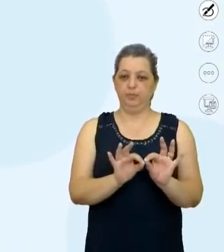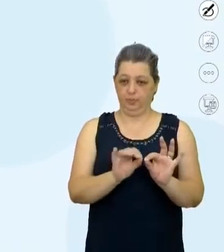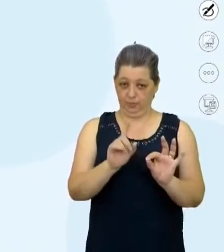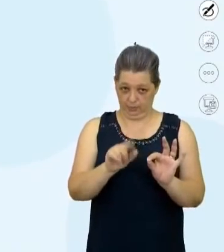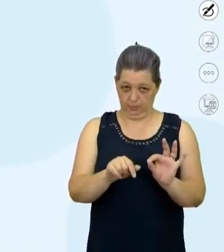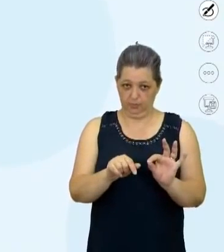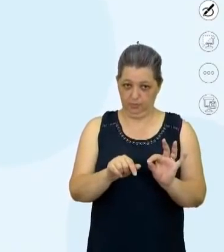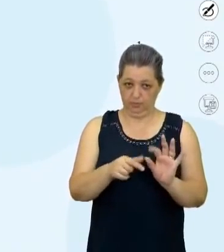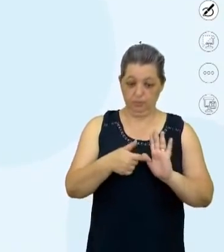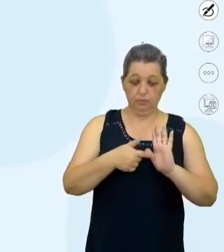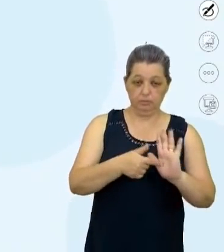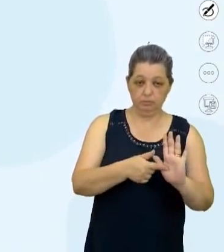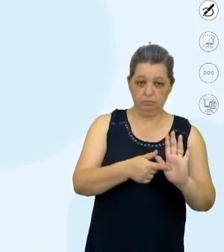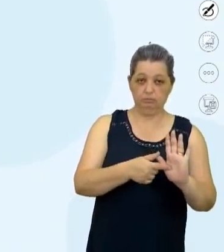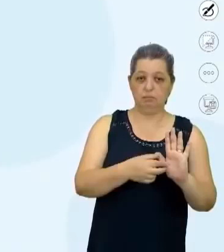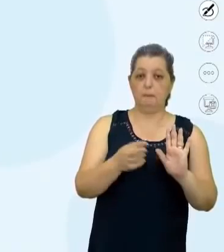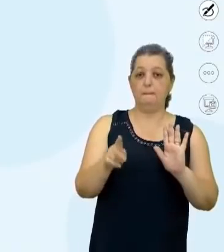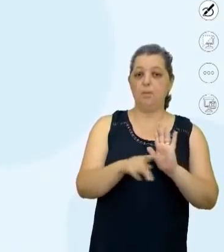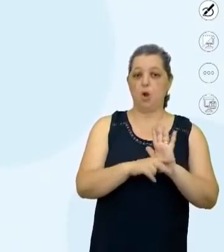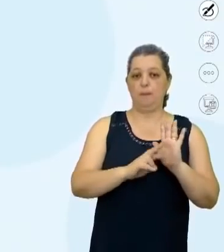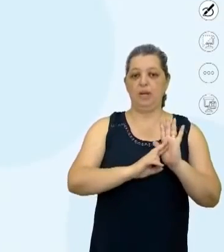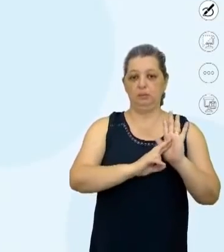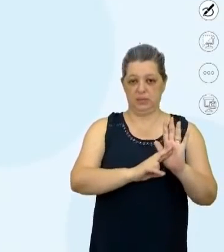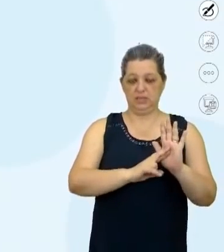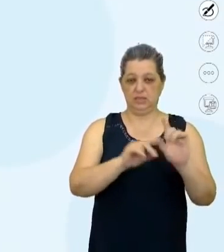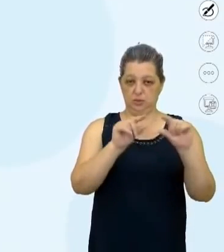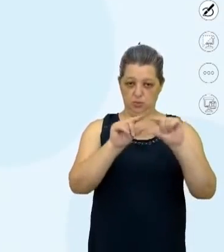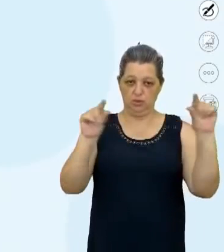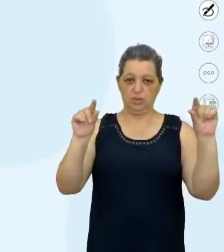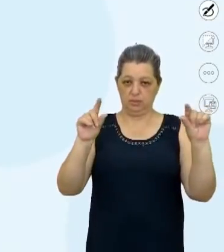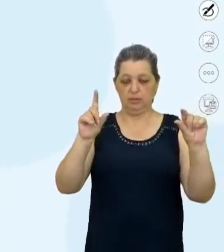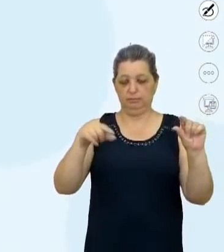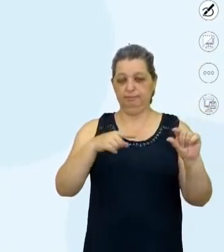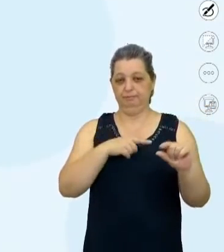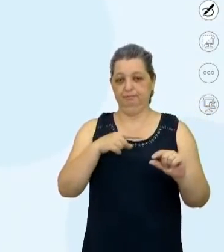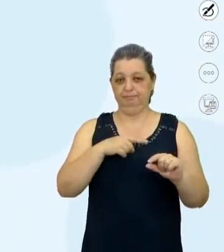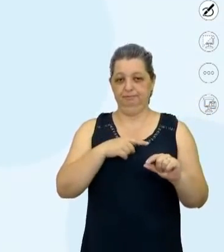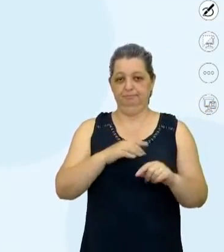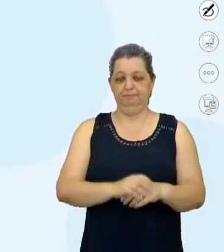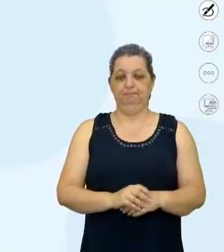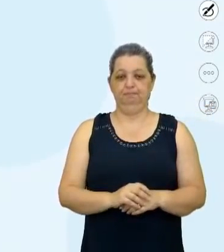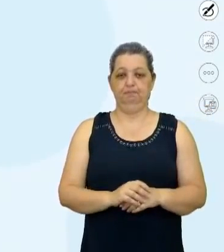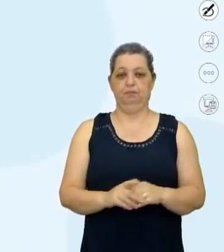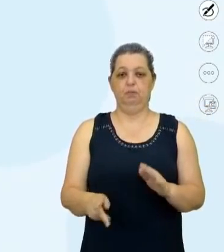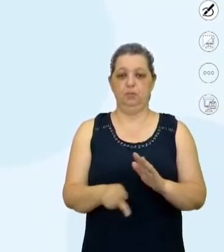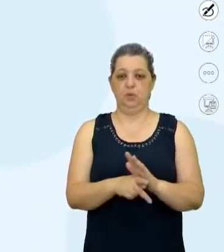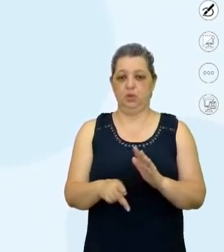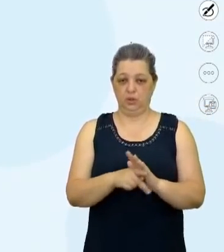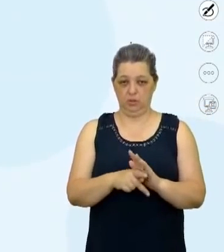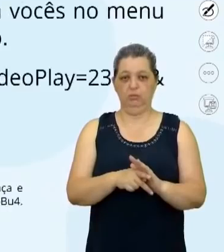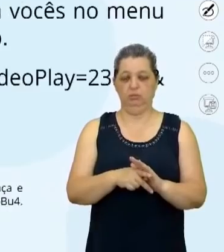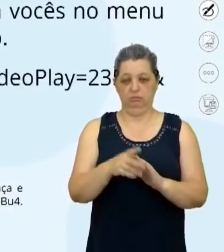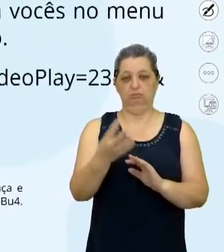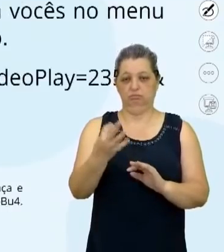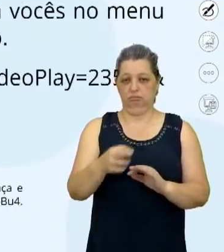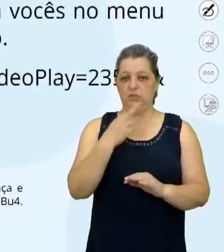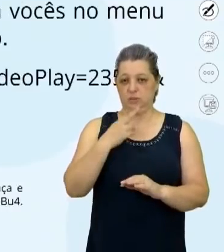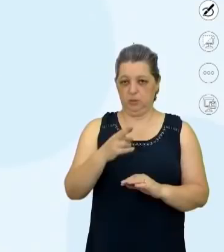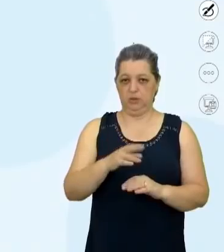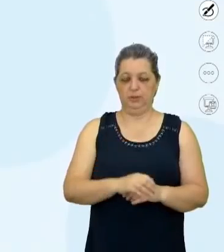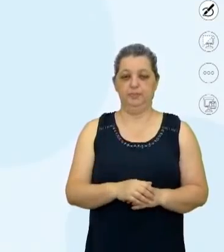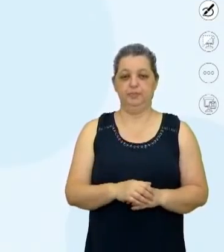verdade, surge dessa representação, tá certo? Então aí a gente tem a forma fatorada do trinômio.